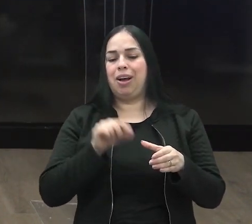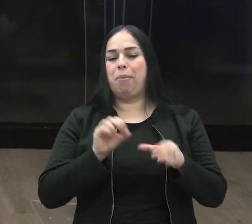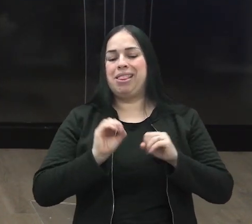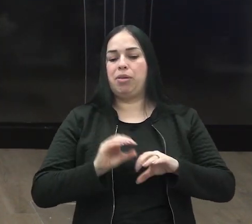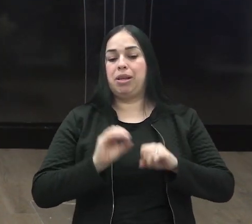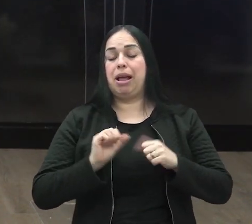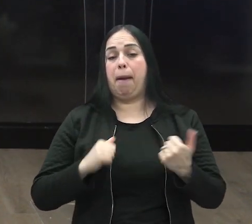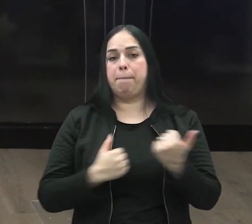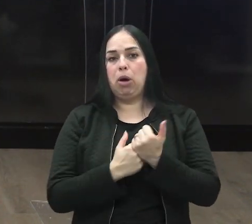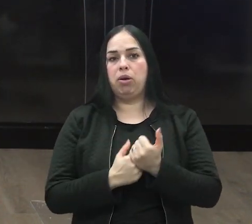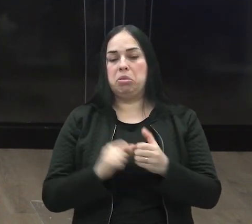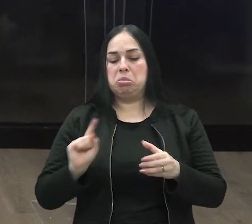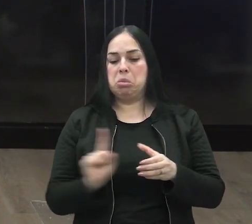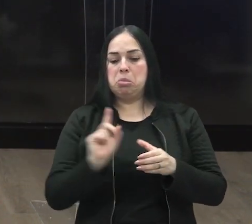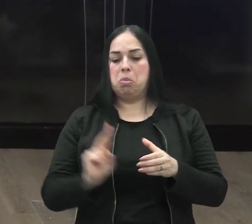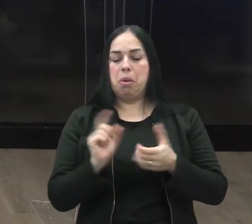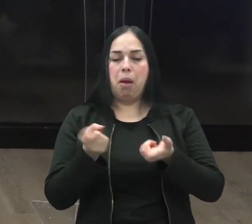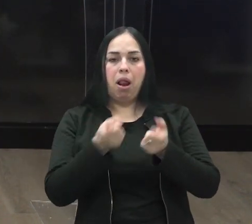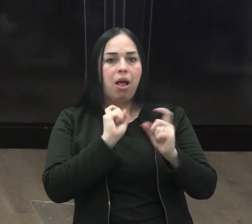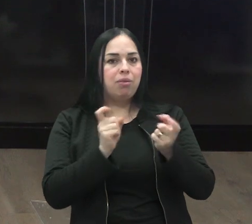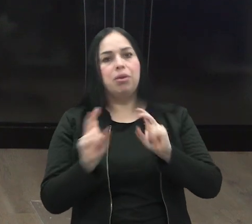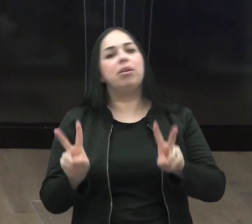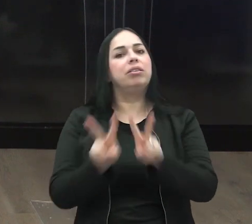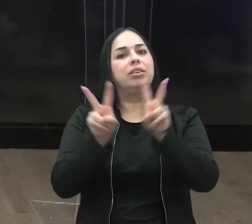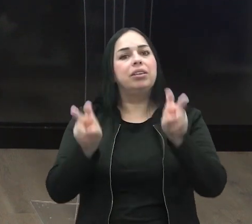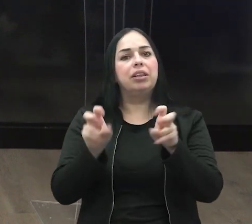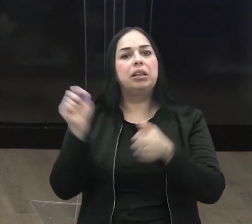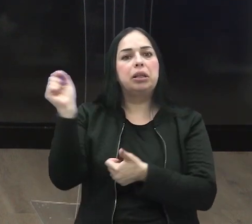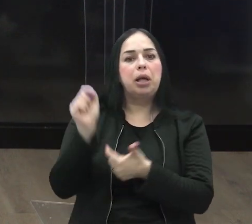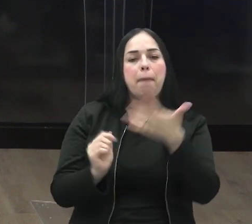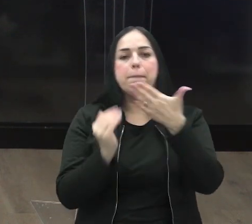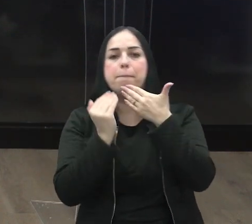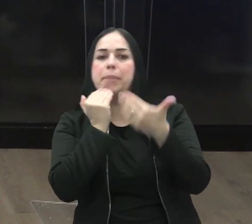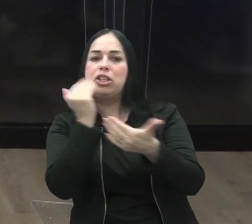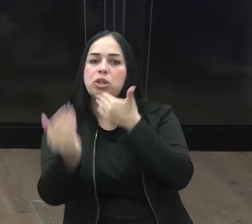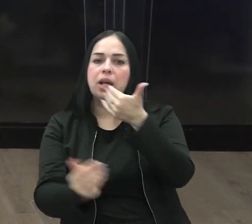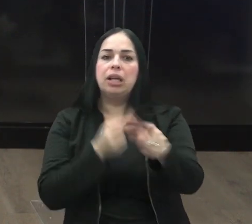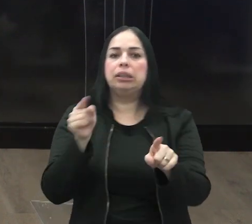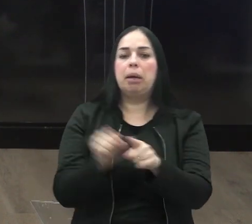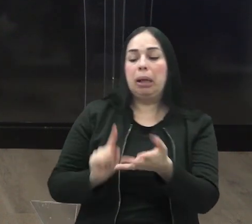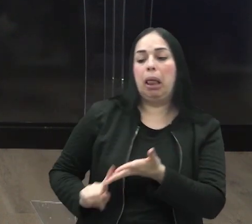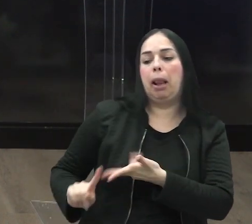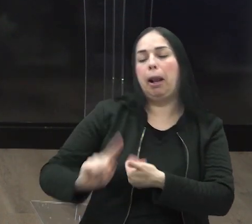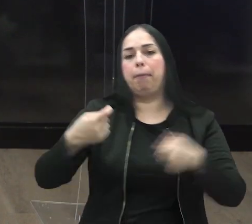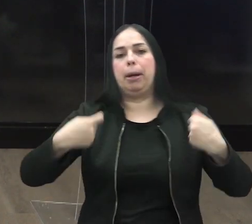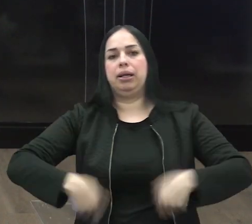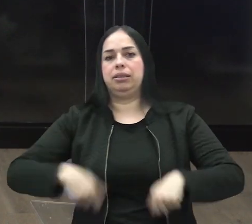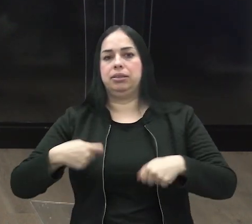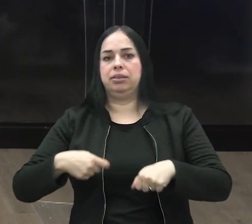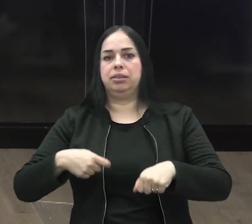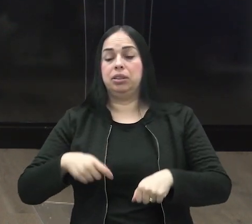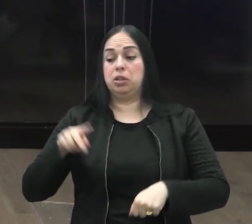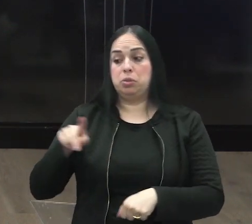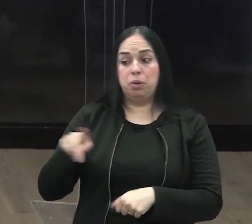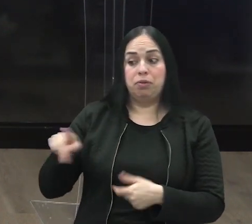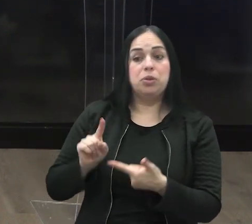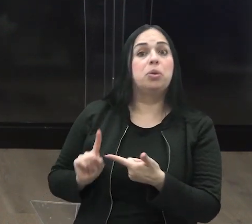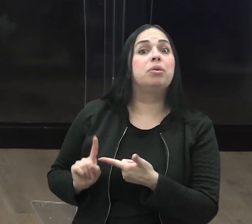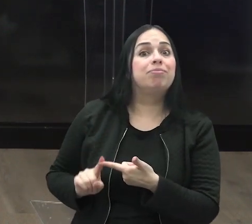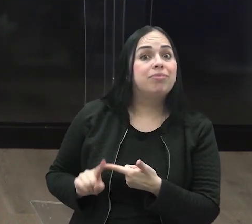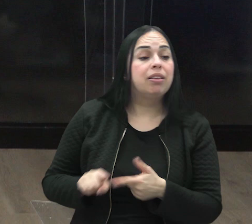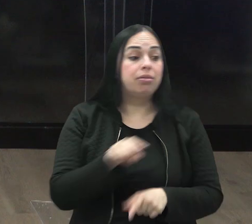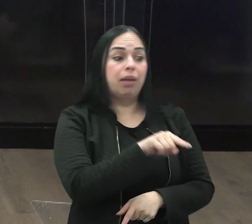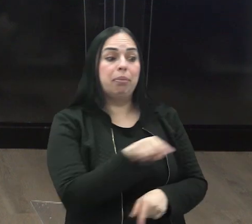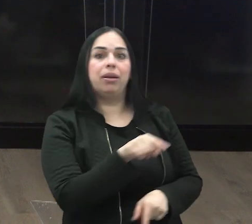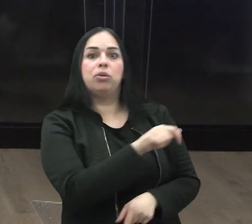de Educação se reuniram para tratar de assuntos relacionados às demandas e também necessidades tanto